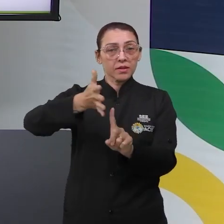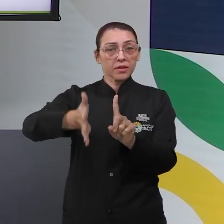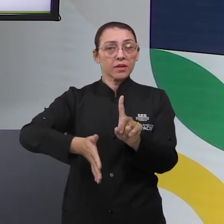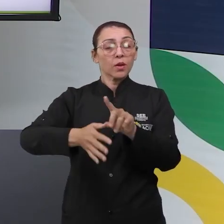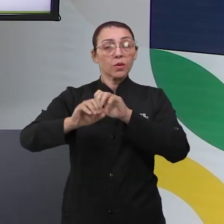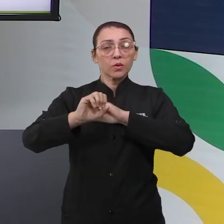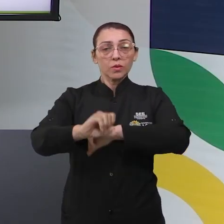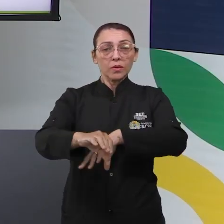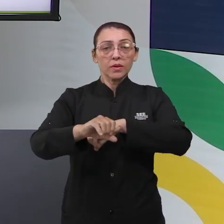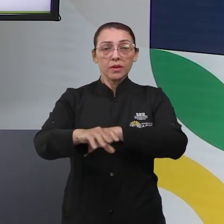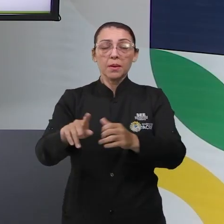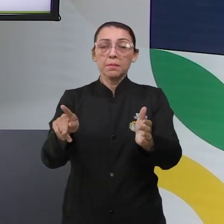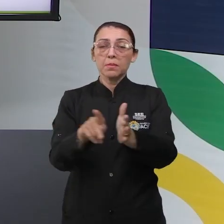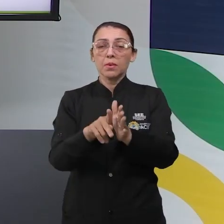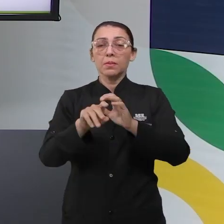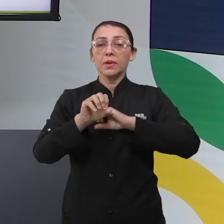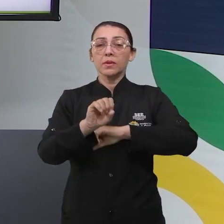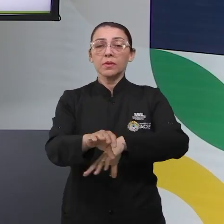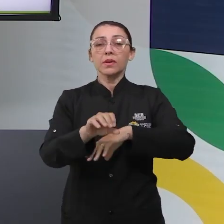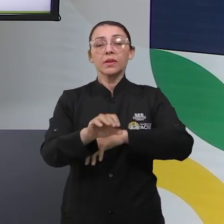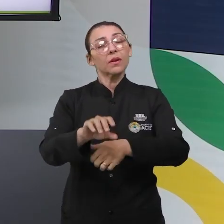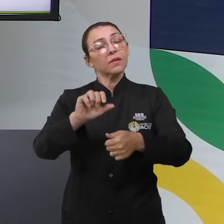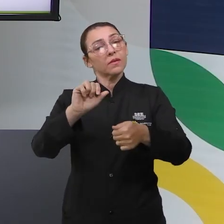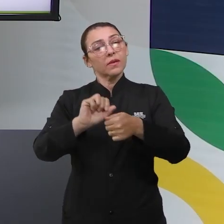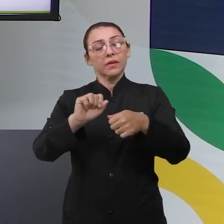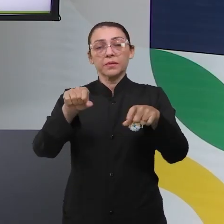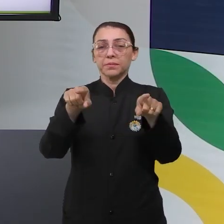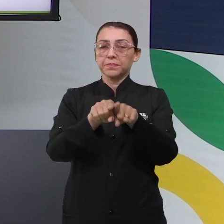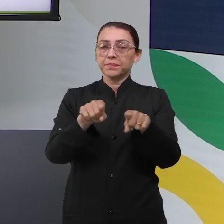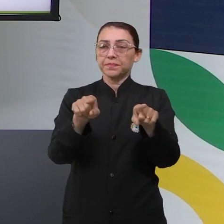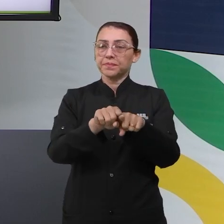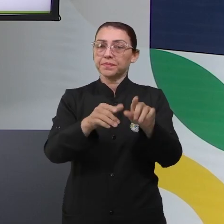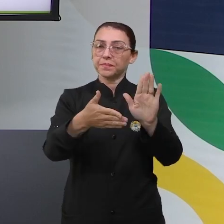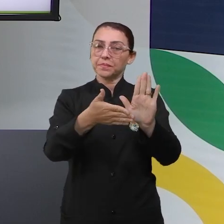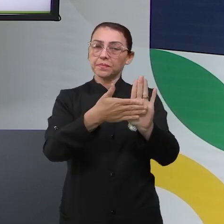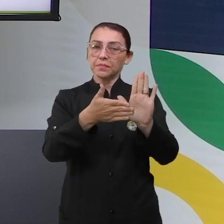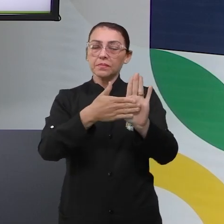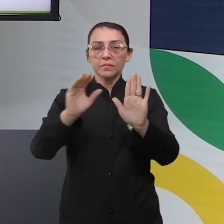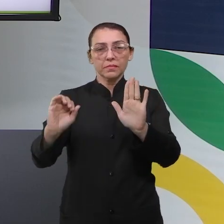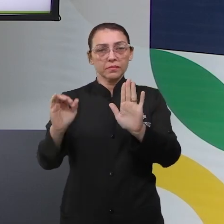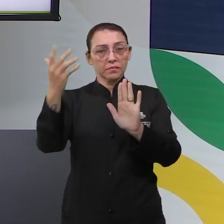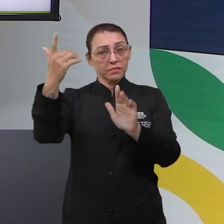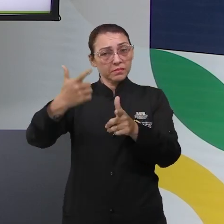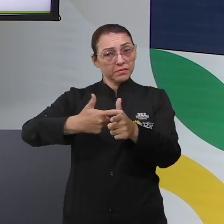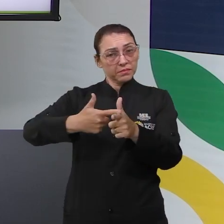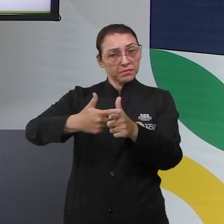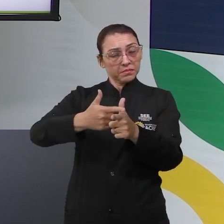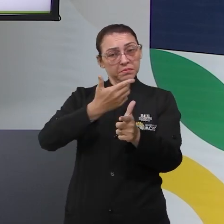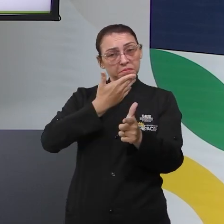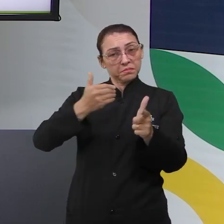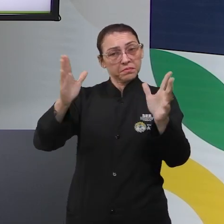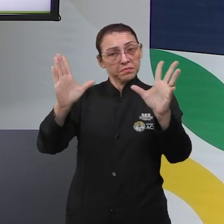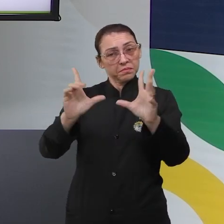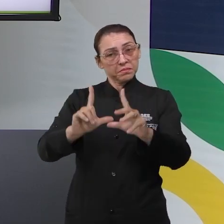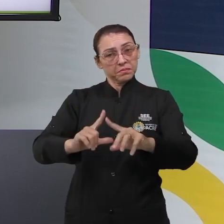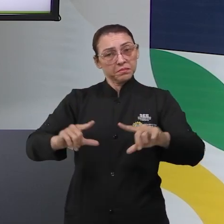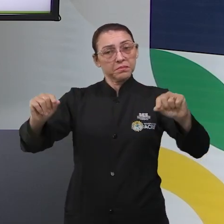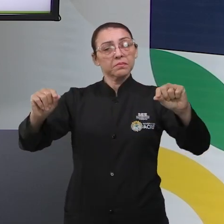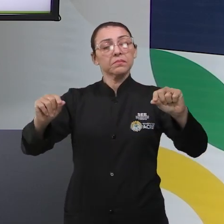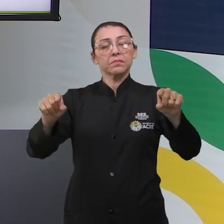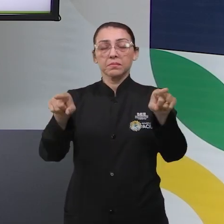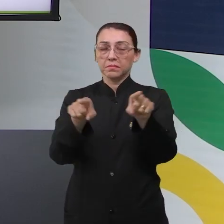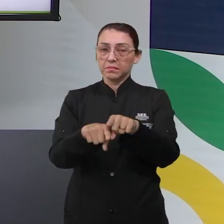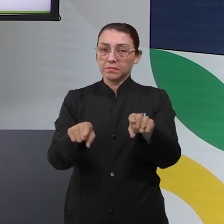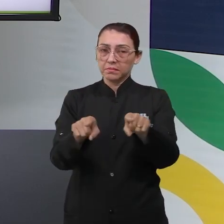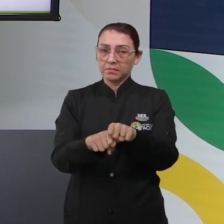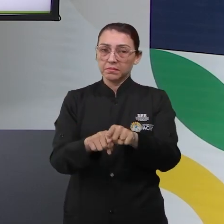do ensino, a própria educação, ela faz com que essas propostas, esses problemas, eles tenham aí um processo